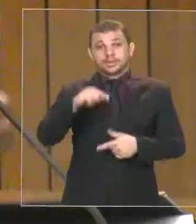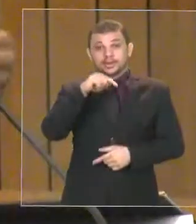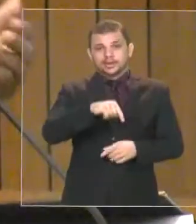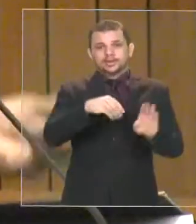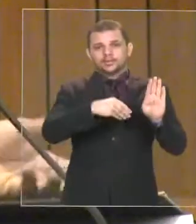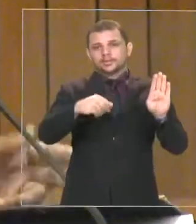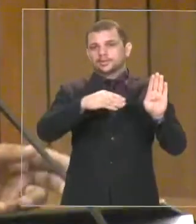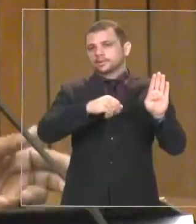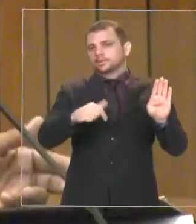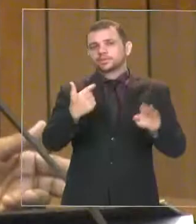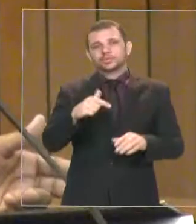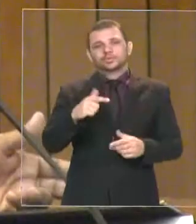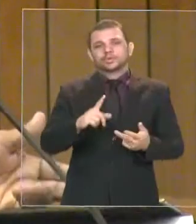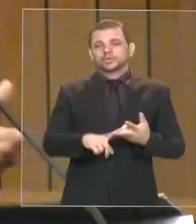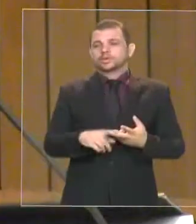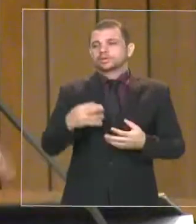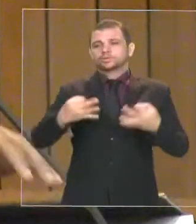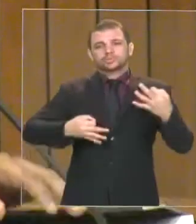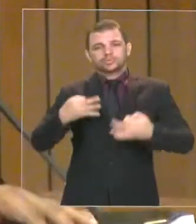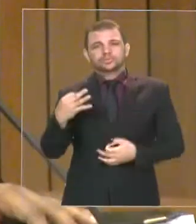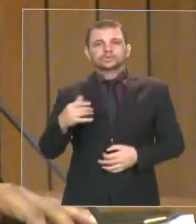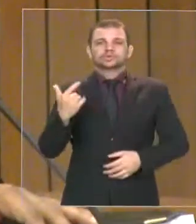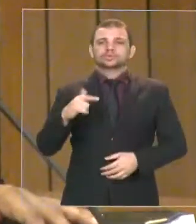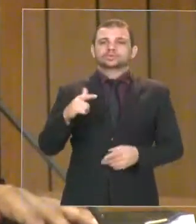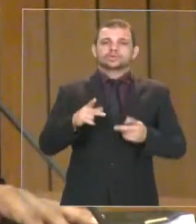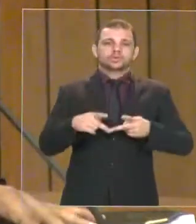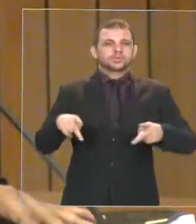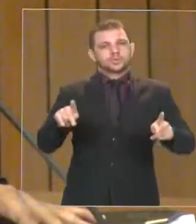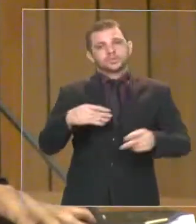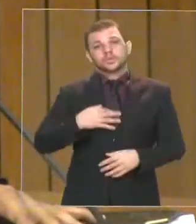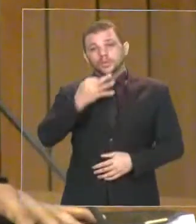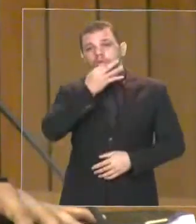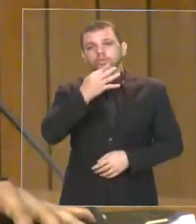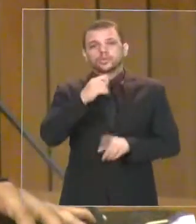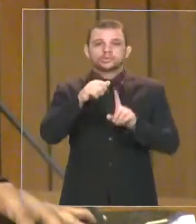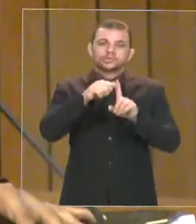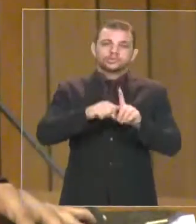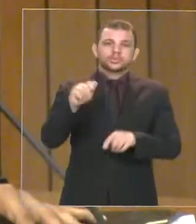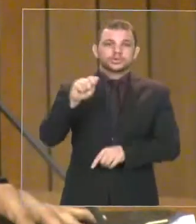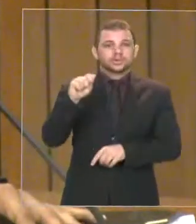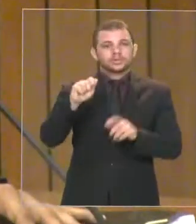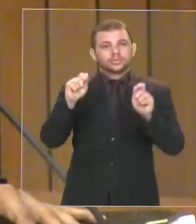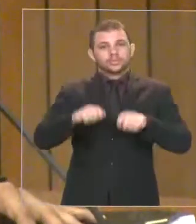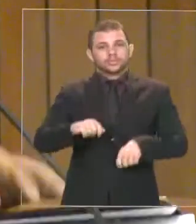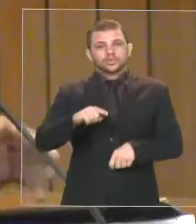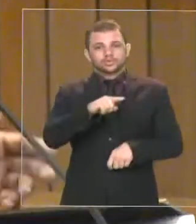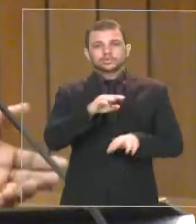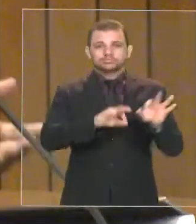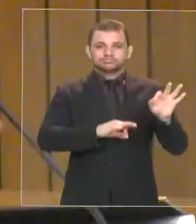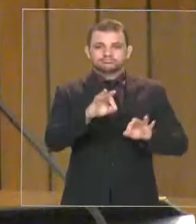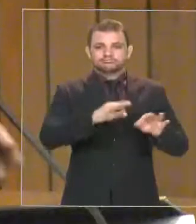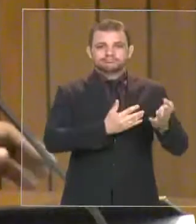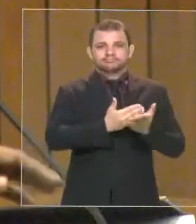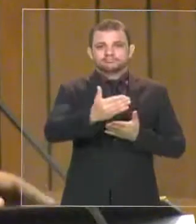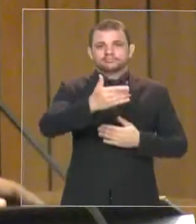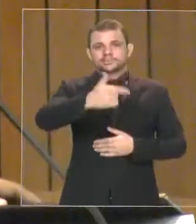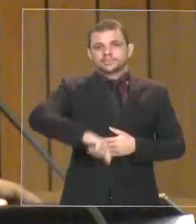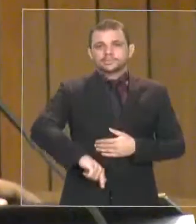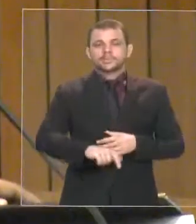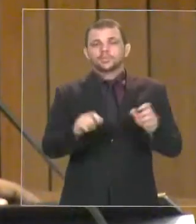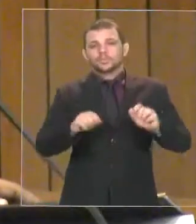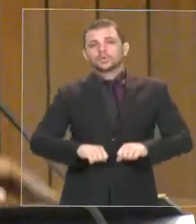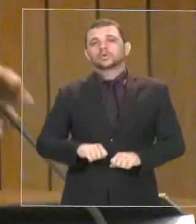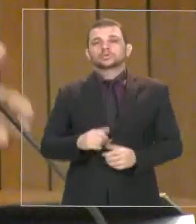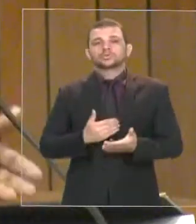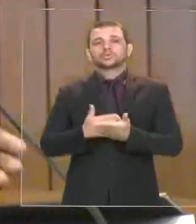juiz promotor. Acreditamos que no mês de agosto possa ser estabelecida a ordem na cidade e a nomeação de